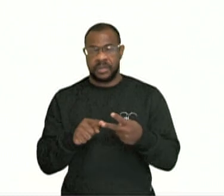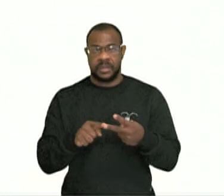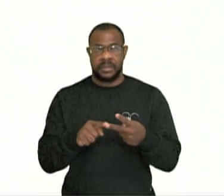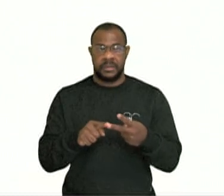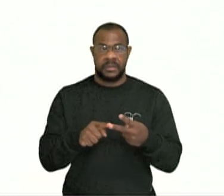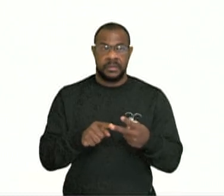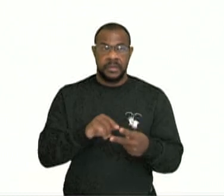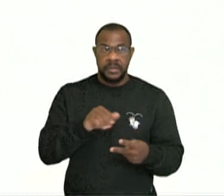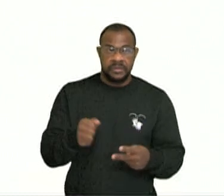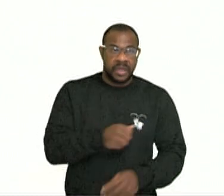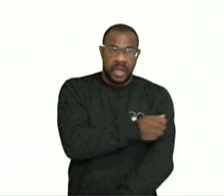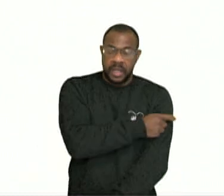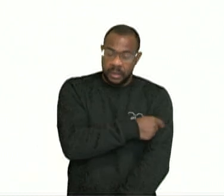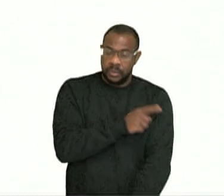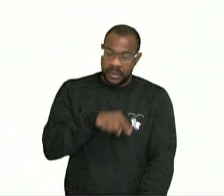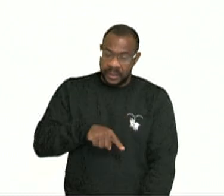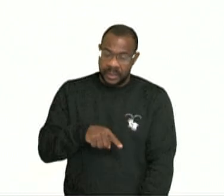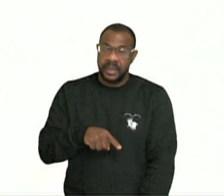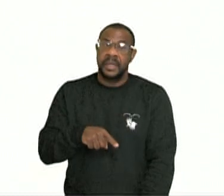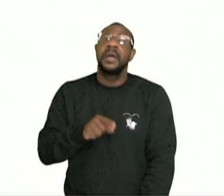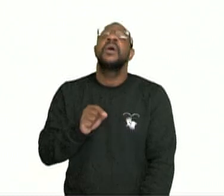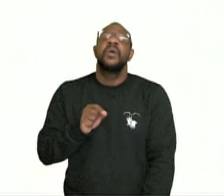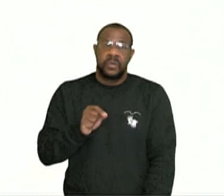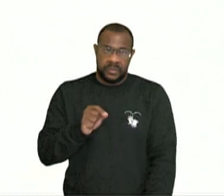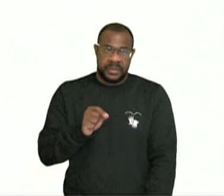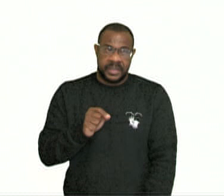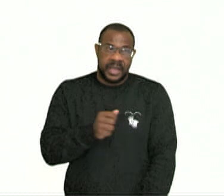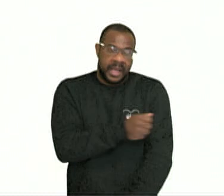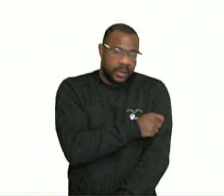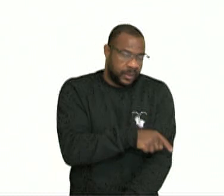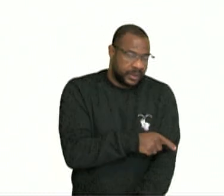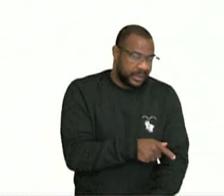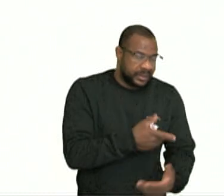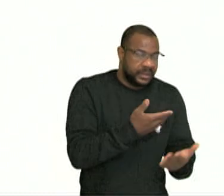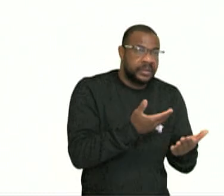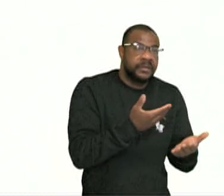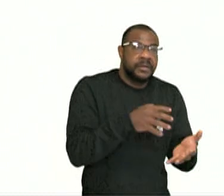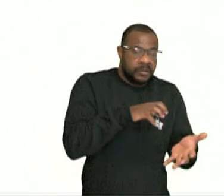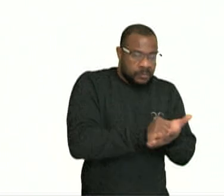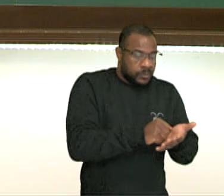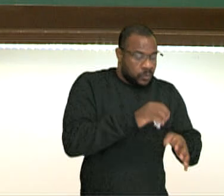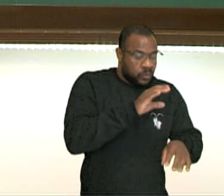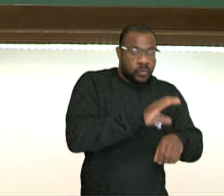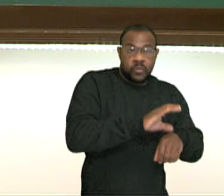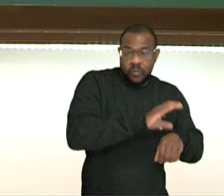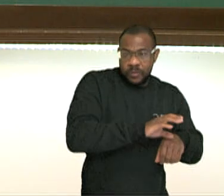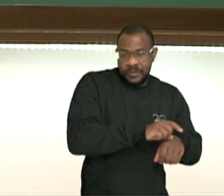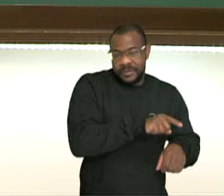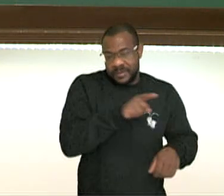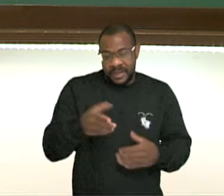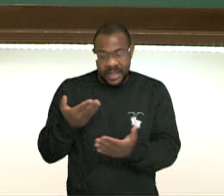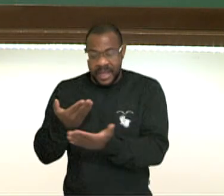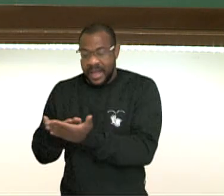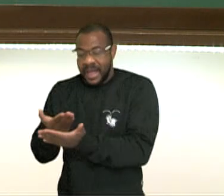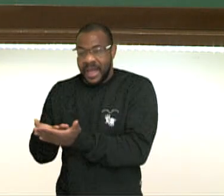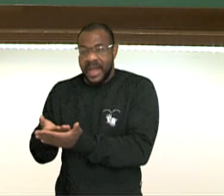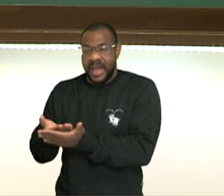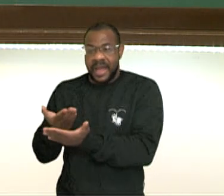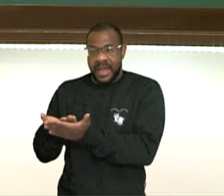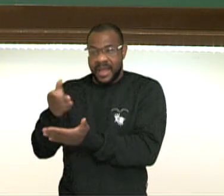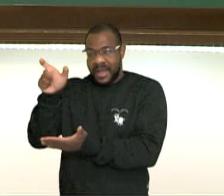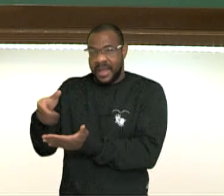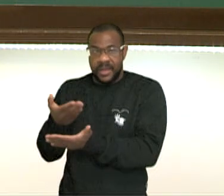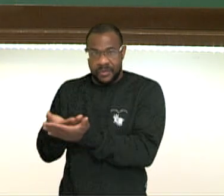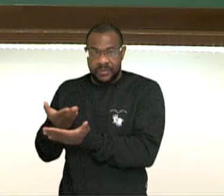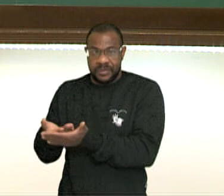não, aluno é aquele que atende, já o estudante é o ser autônomo. Então, eu tenho ali oposição sendo estabelecida pelo já.